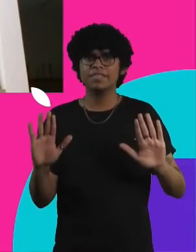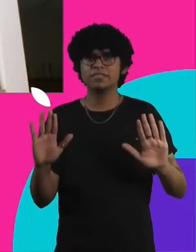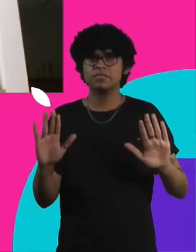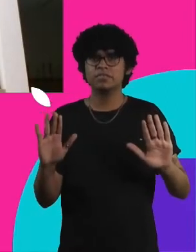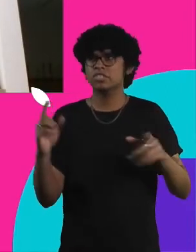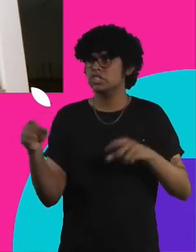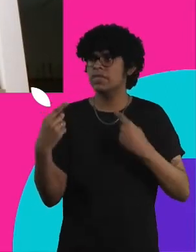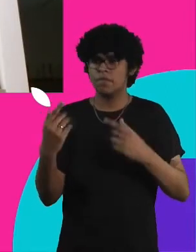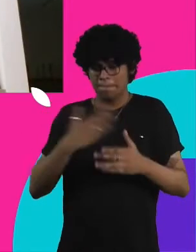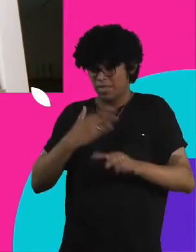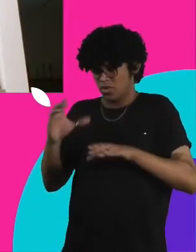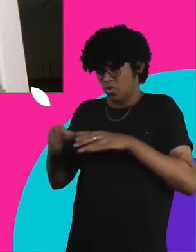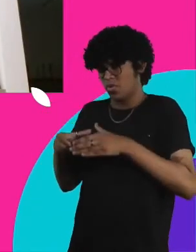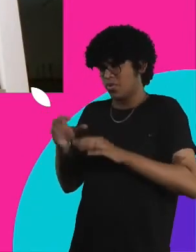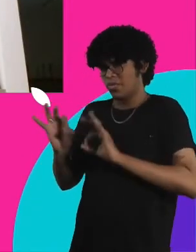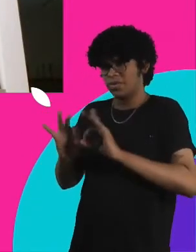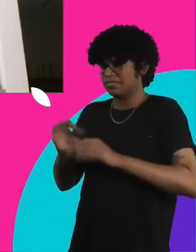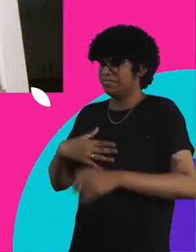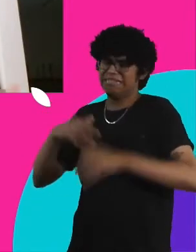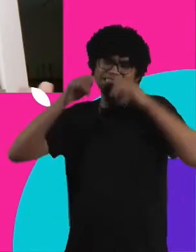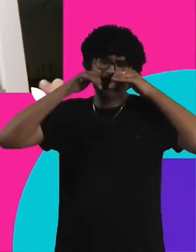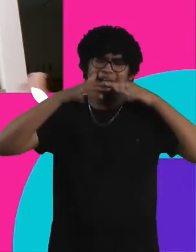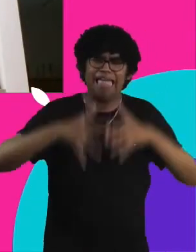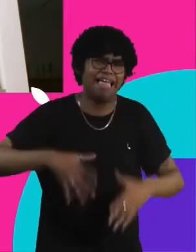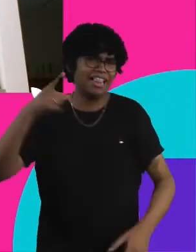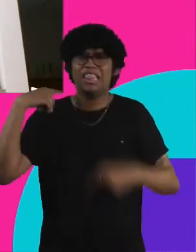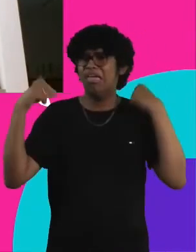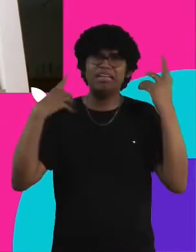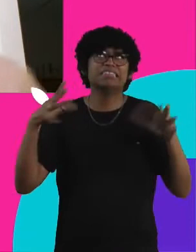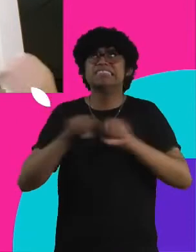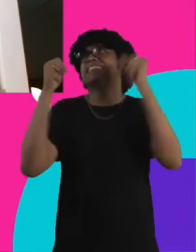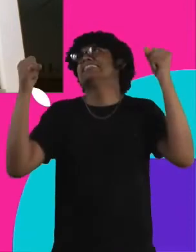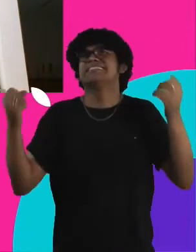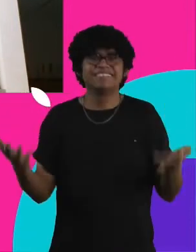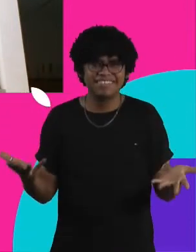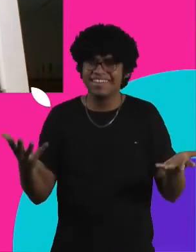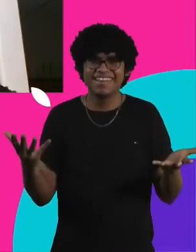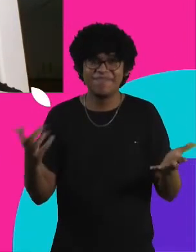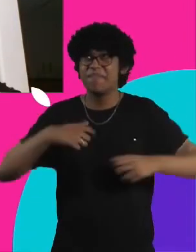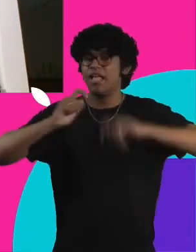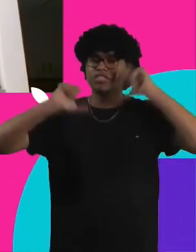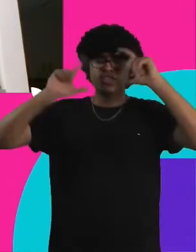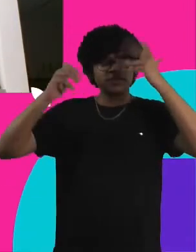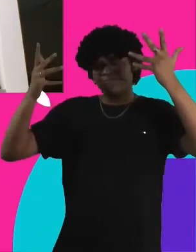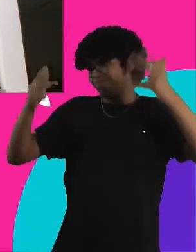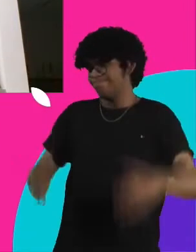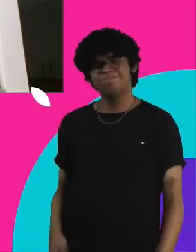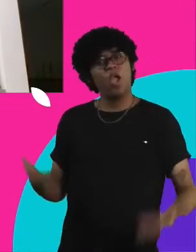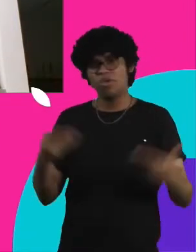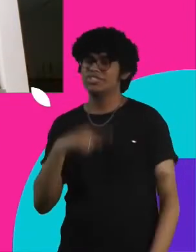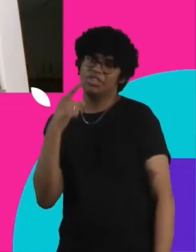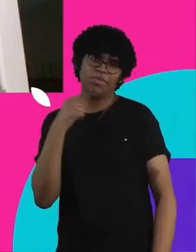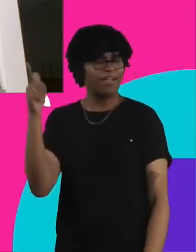meu time mesmo, a gente chorava, a gente surtava, a gente, como disse o Céu, tinha dia que a gente acordava e falava, meu, não vai dar, a gente não